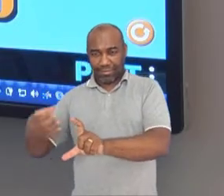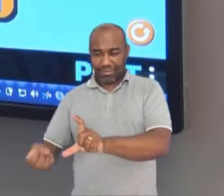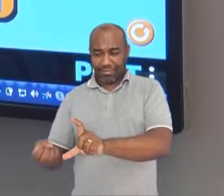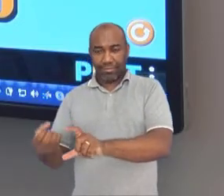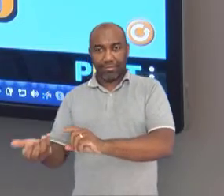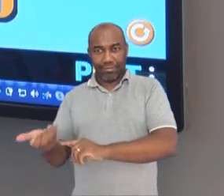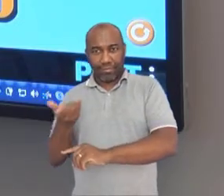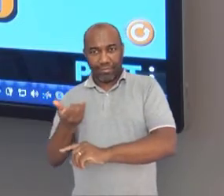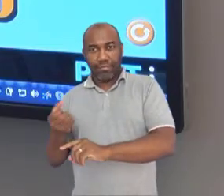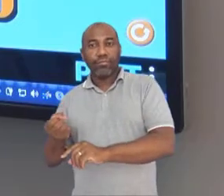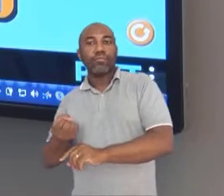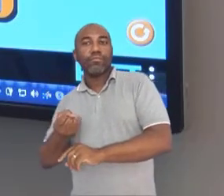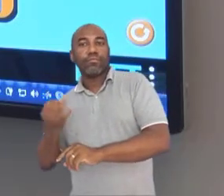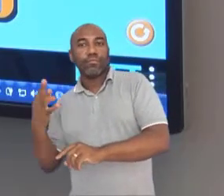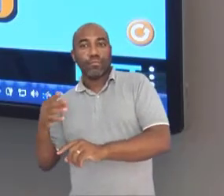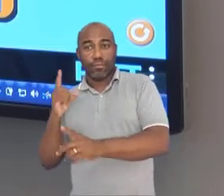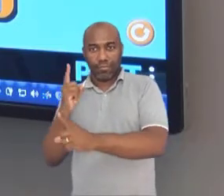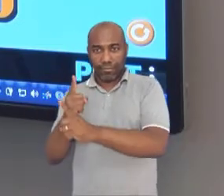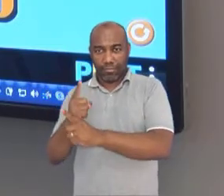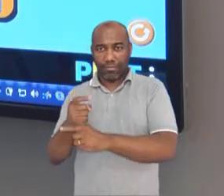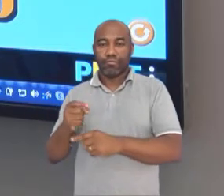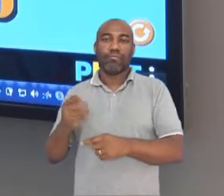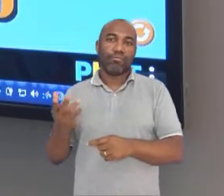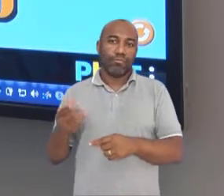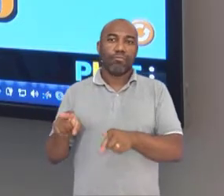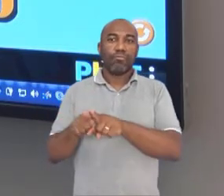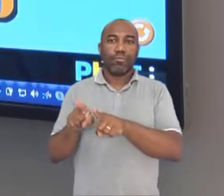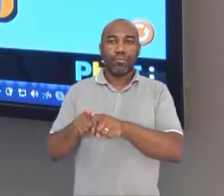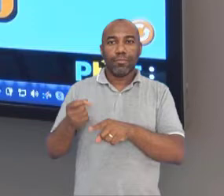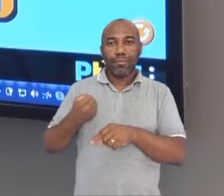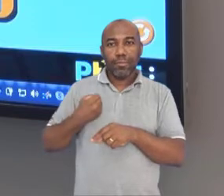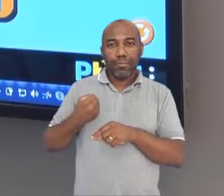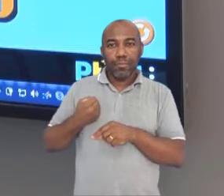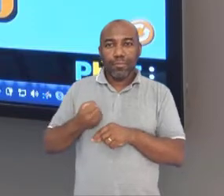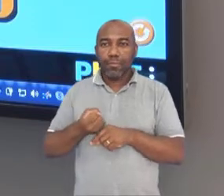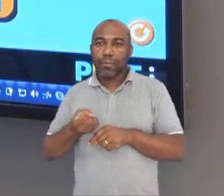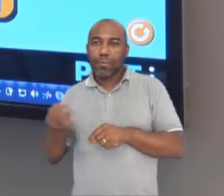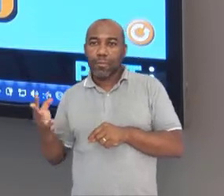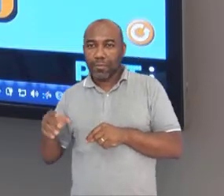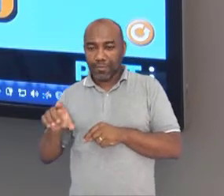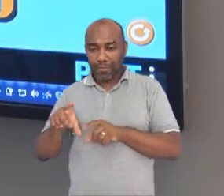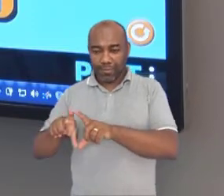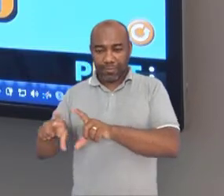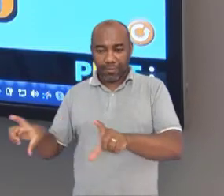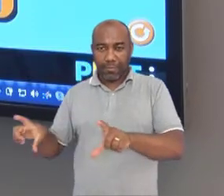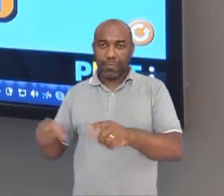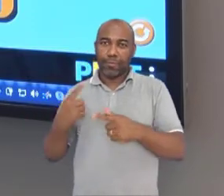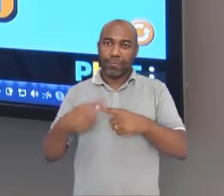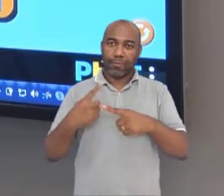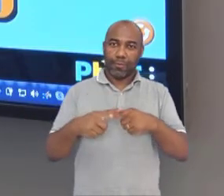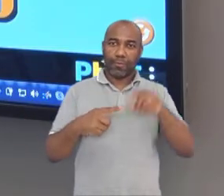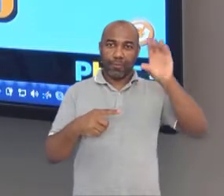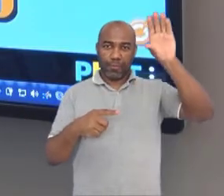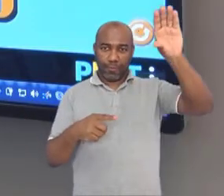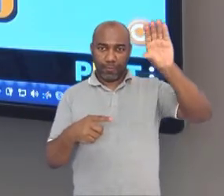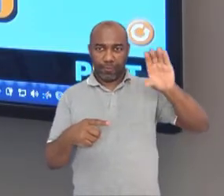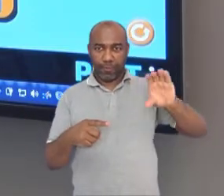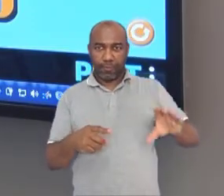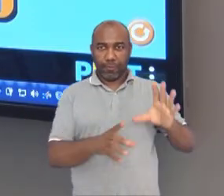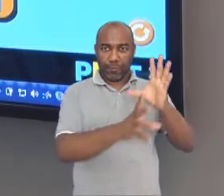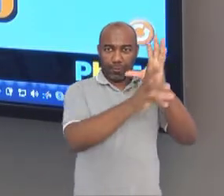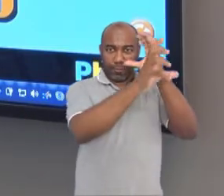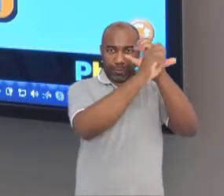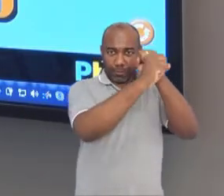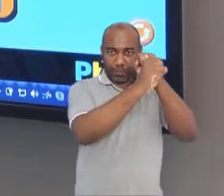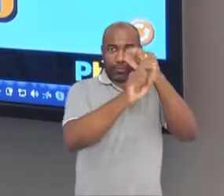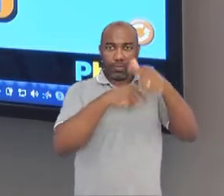em paralelo, você vai dividir o valor dessa resistência pela quantidade delas. É fácil,